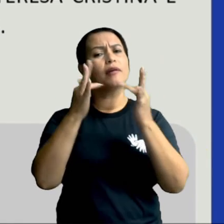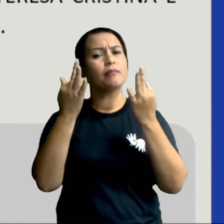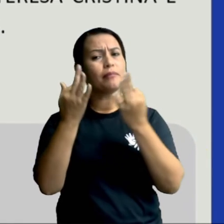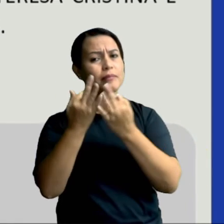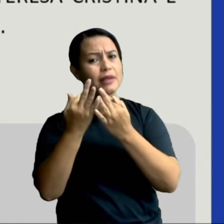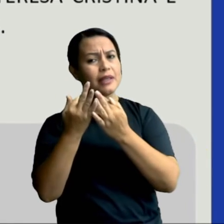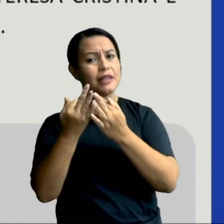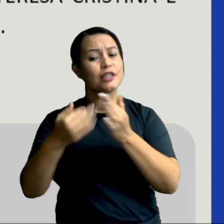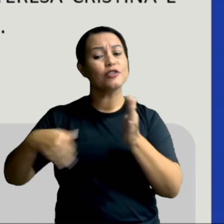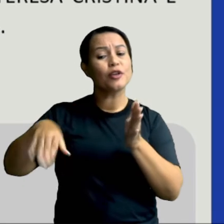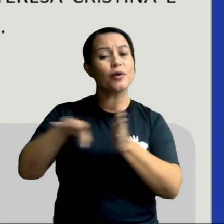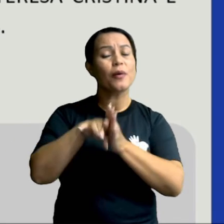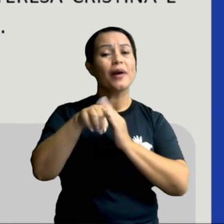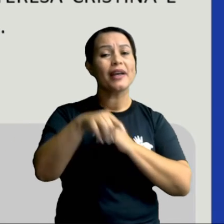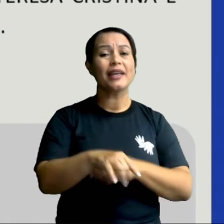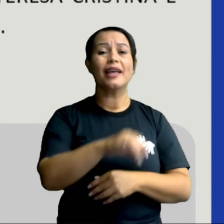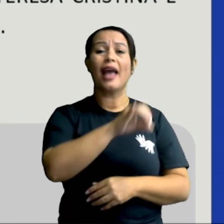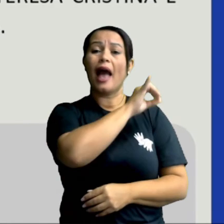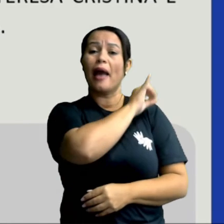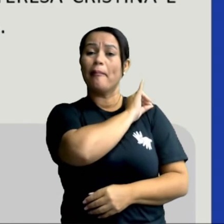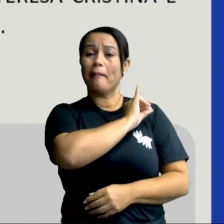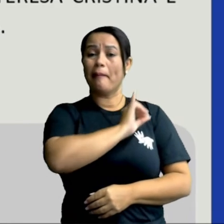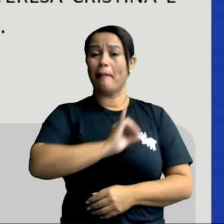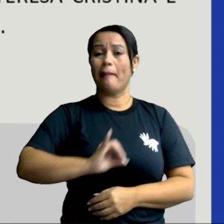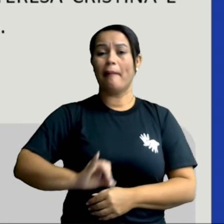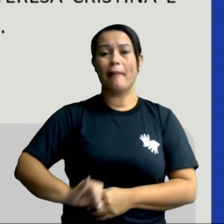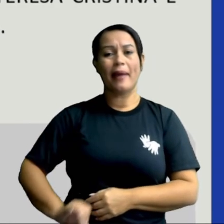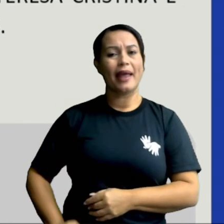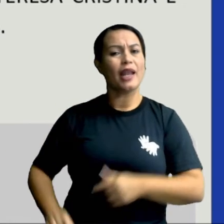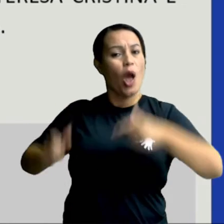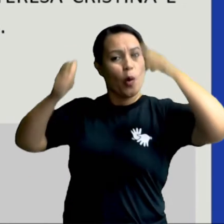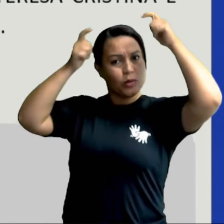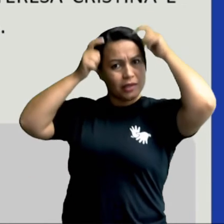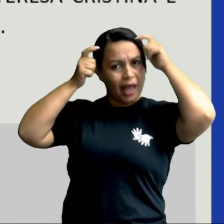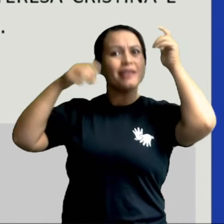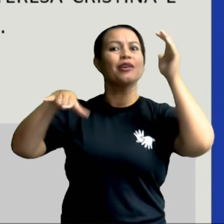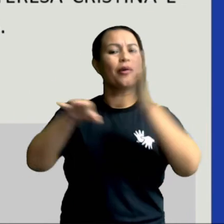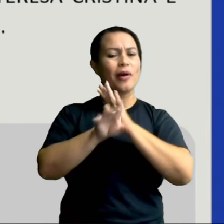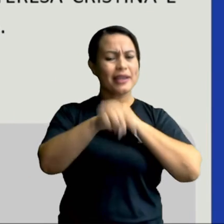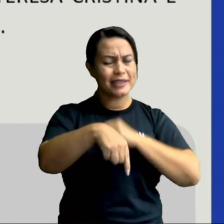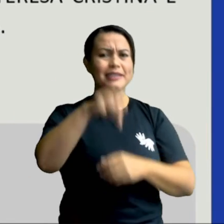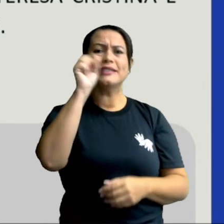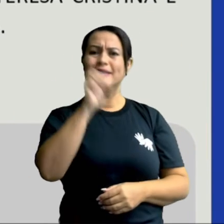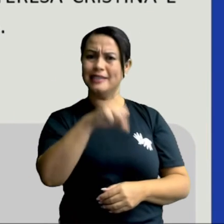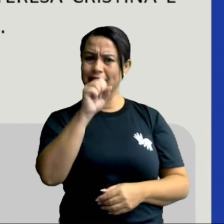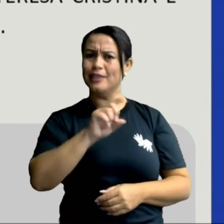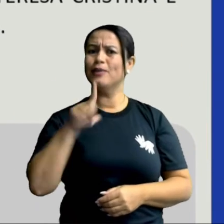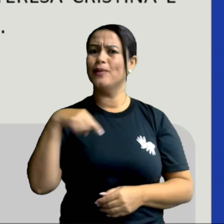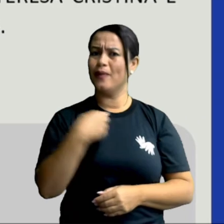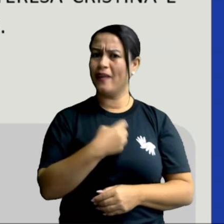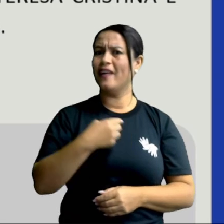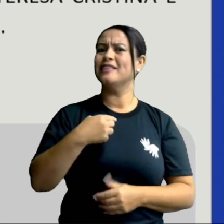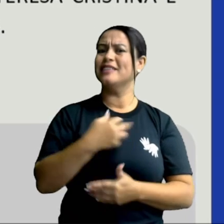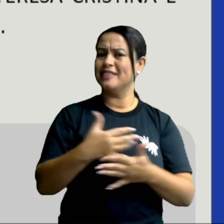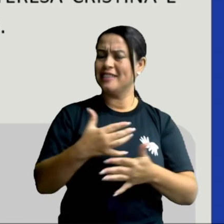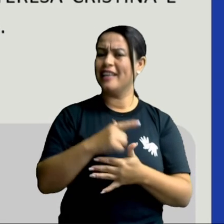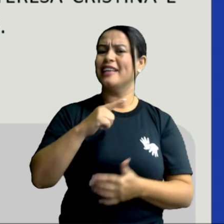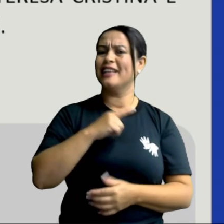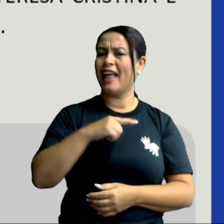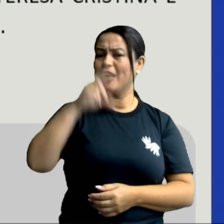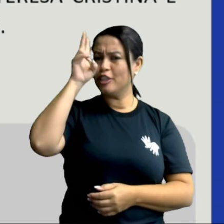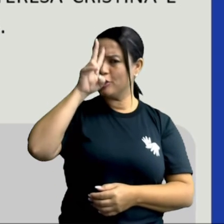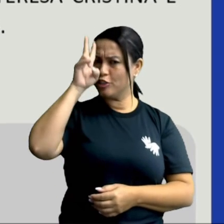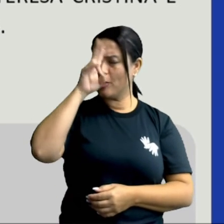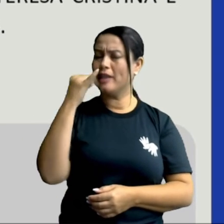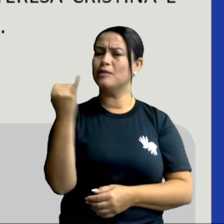em Vitória de Santo Antão. Sim, ocorreu isso sim. Veja como nossa cidade tem histórias muito importantes. Ó,